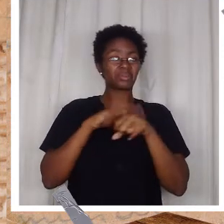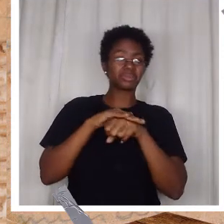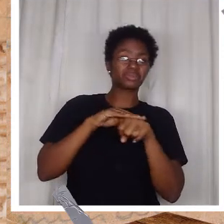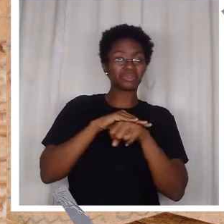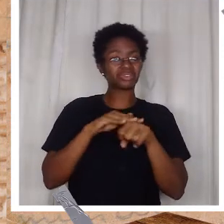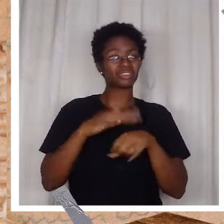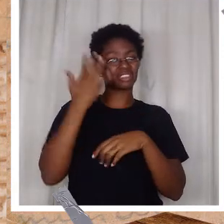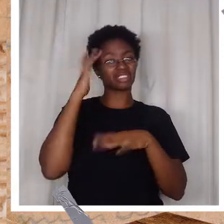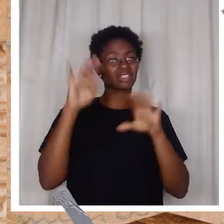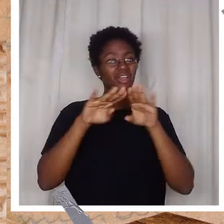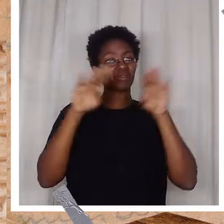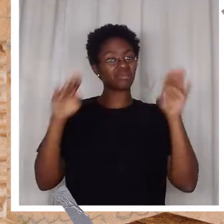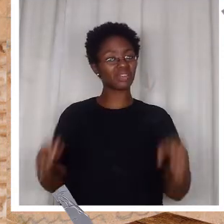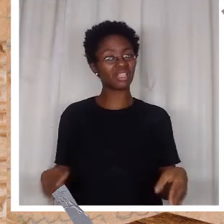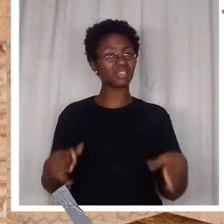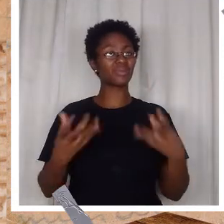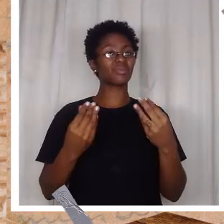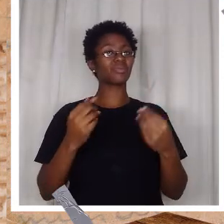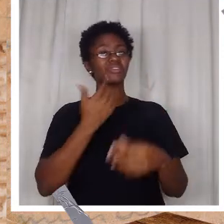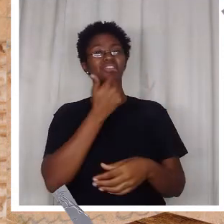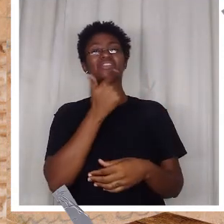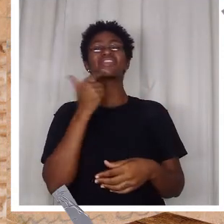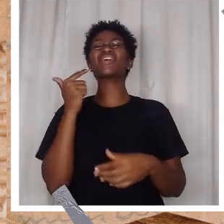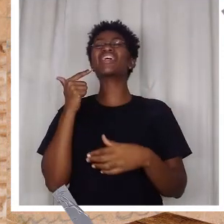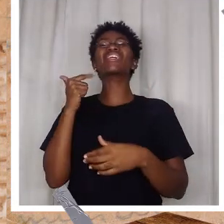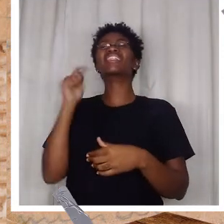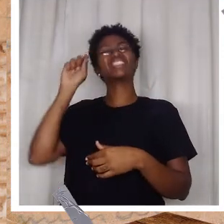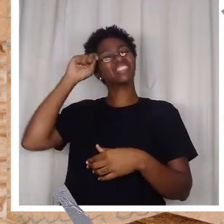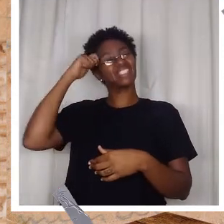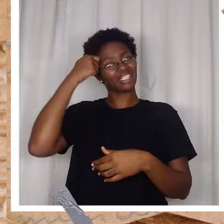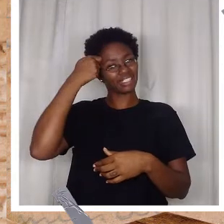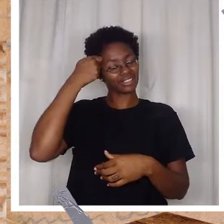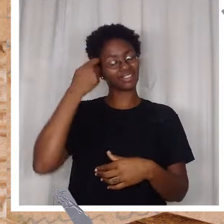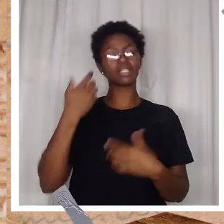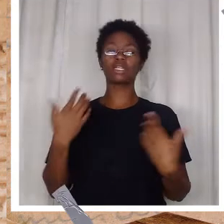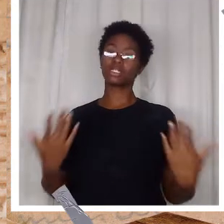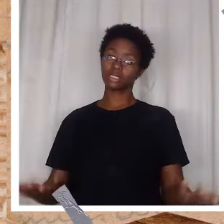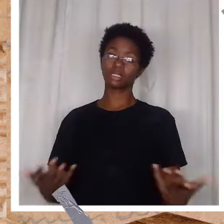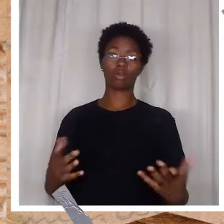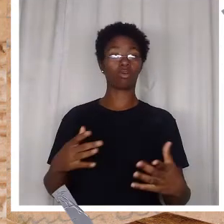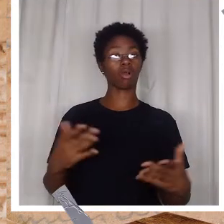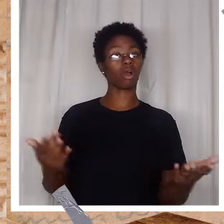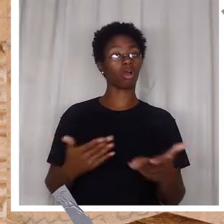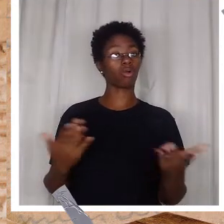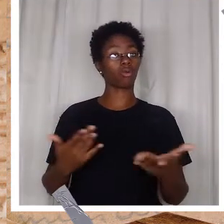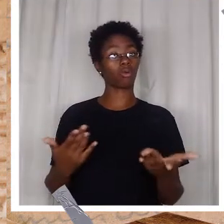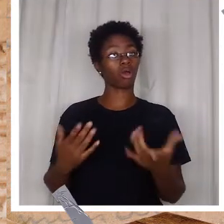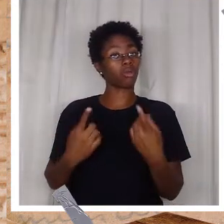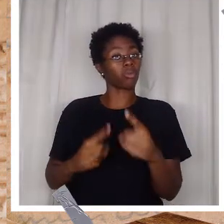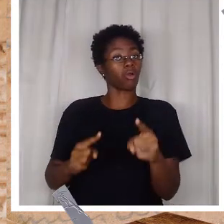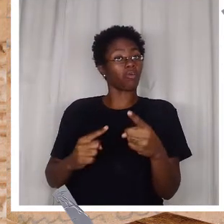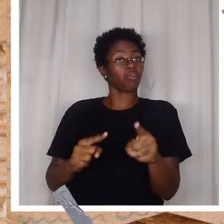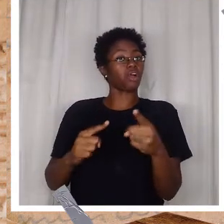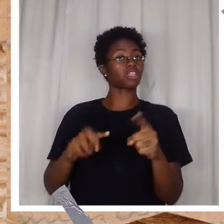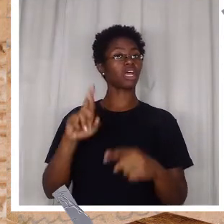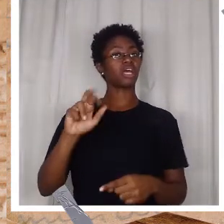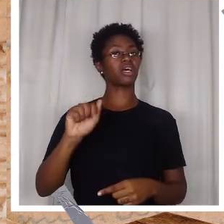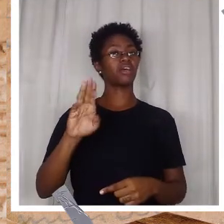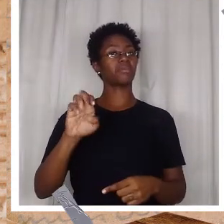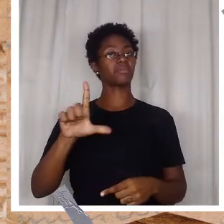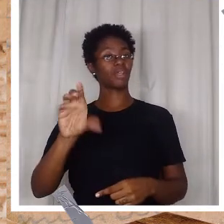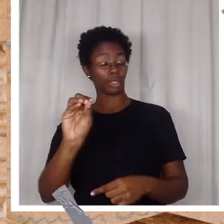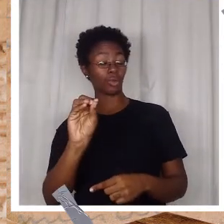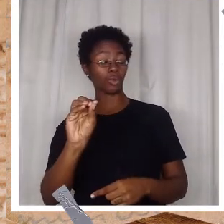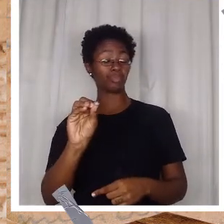mesa repleta aí de sorrisos negros, né? Vou agora fazer uma provocação para o Rabelo.